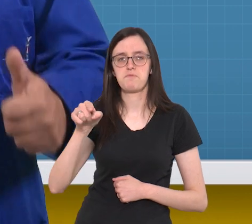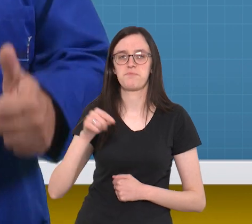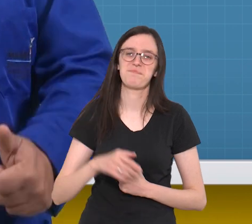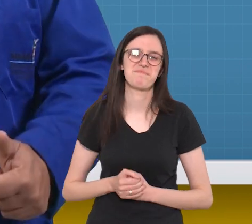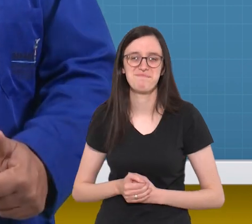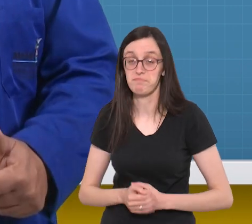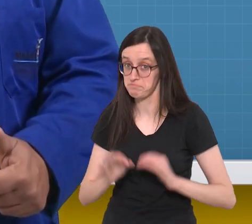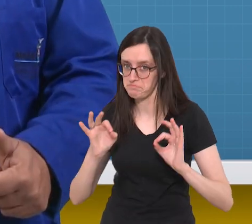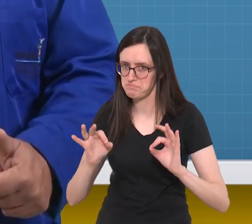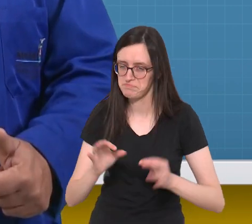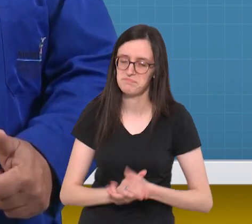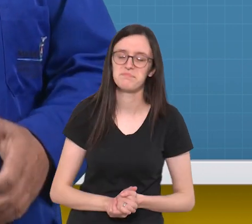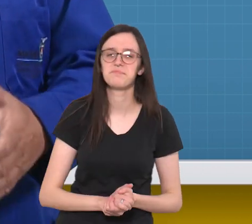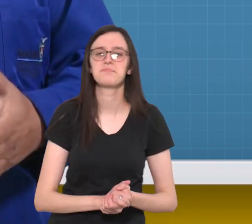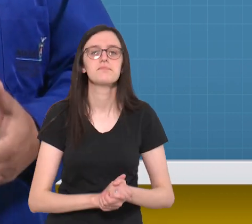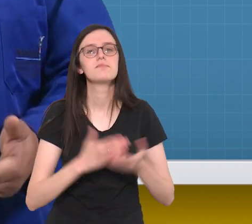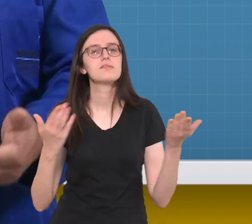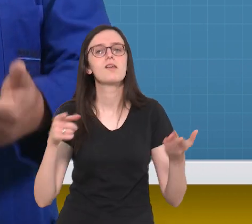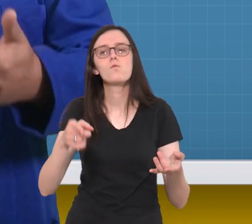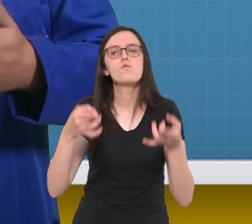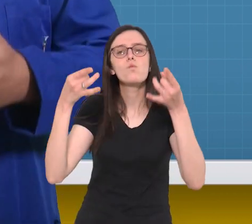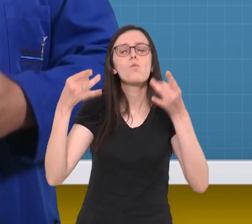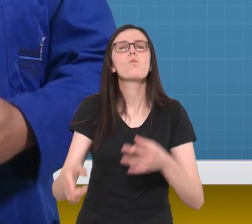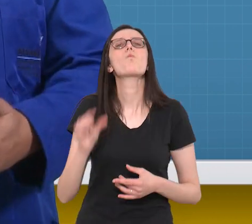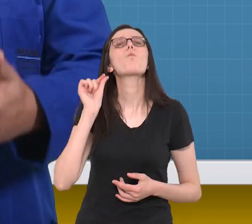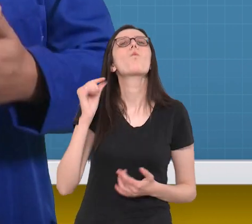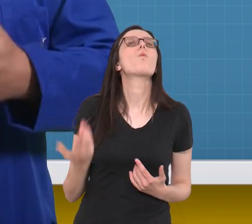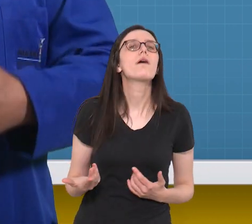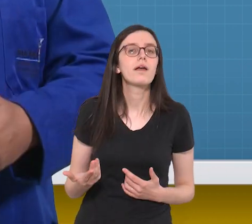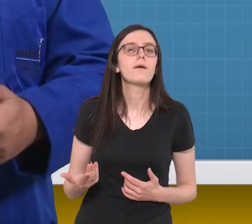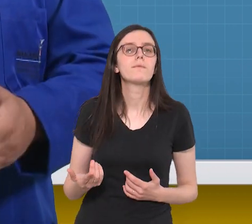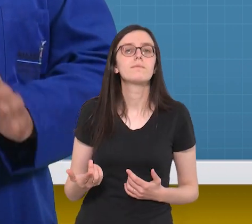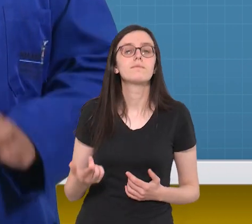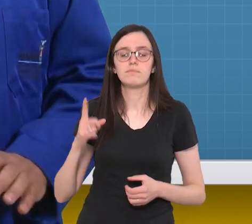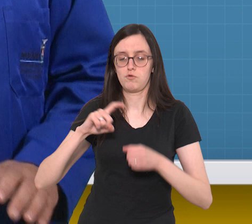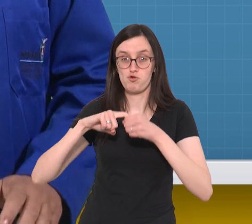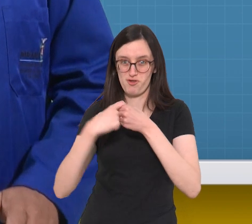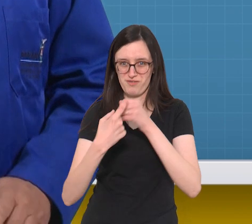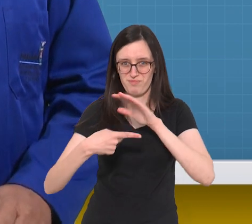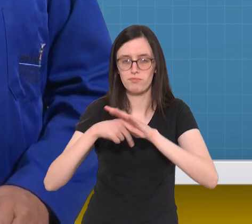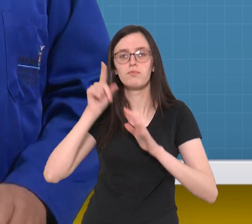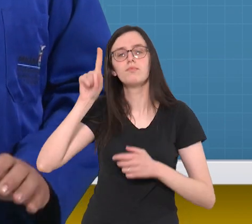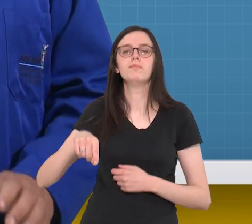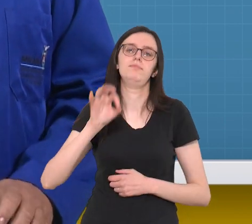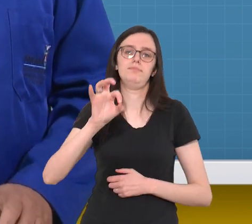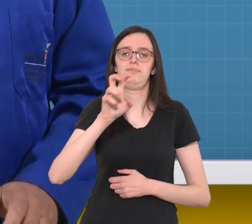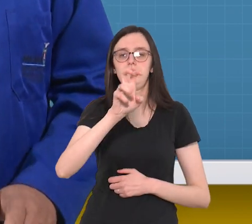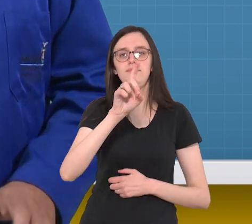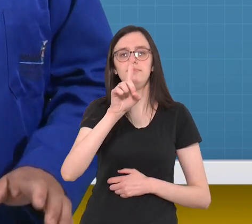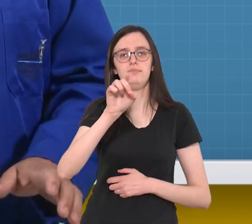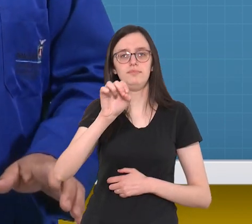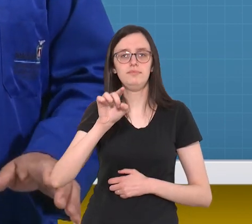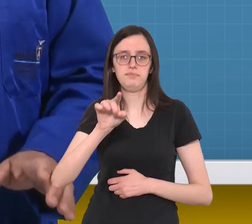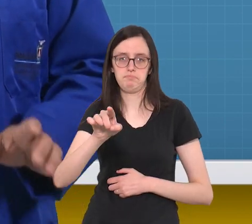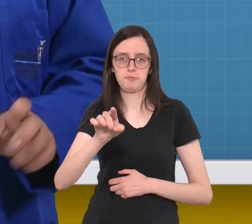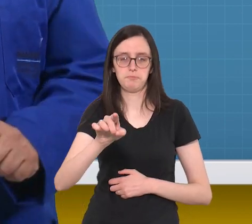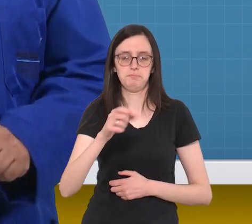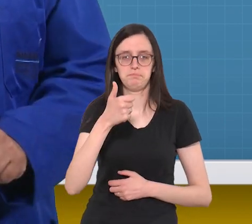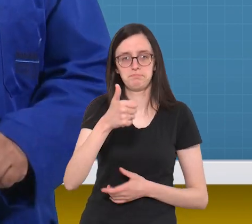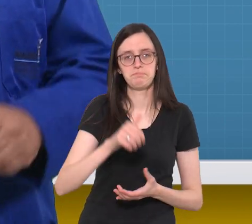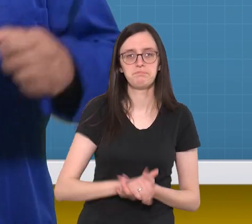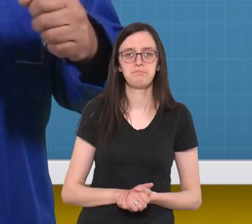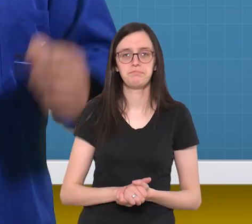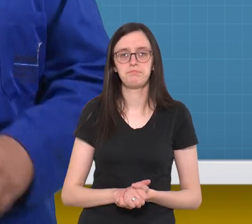mil. Certo? Então, o que restou para os sócios foi 510 mil com a perda.